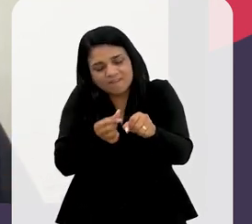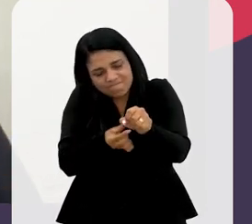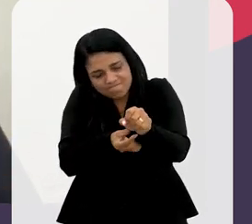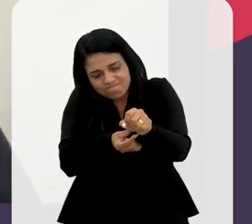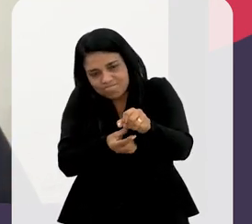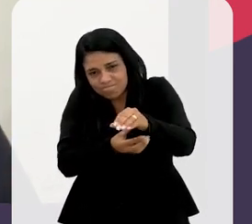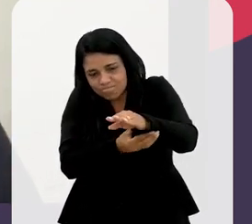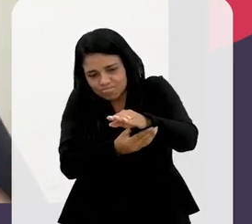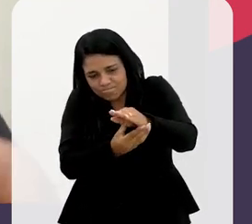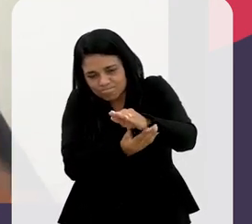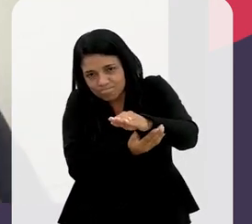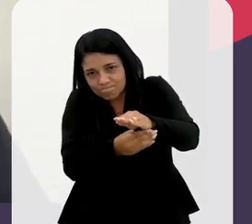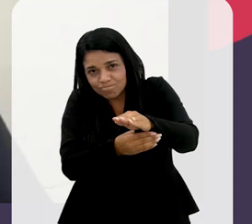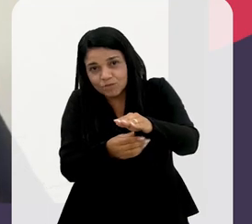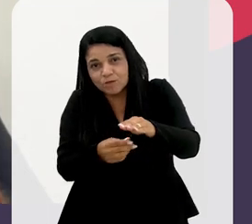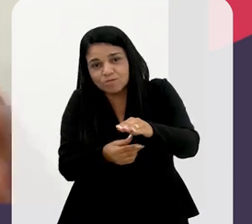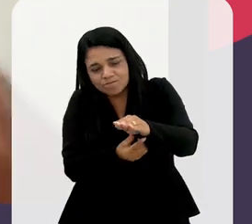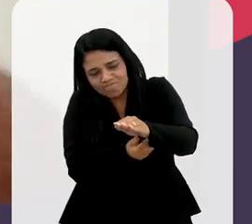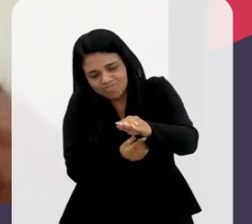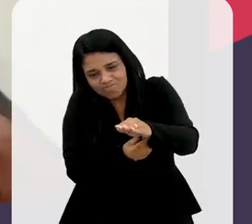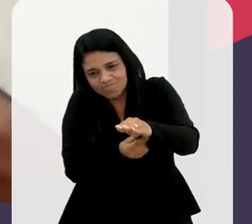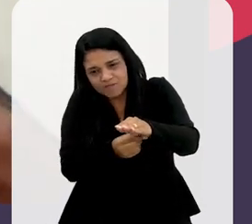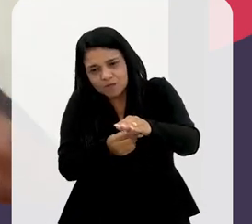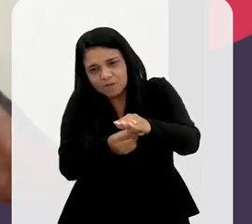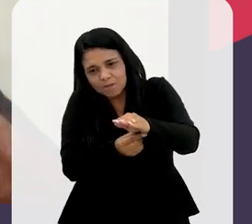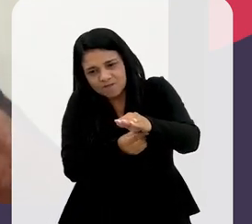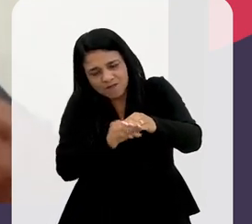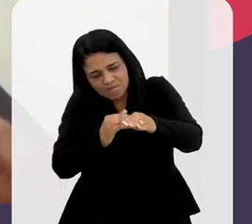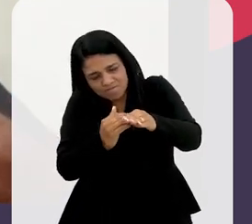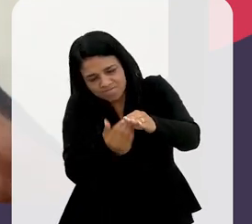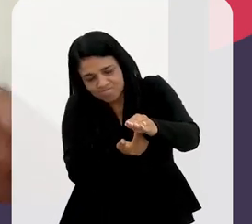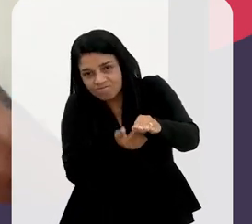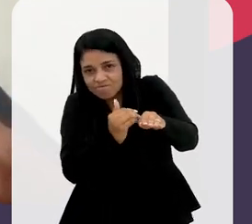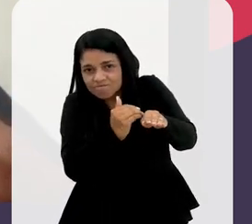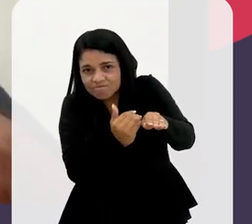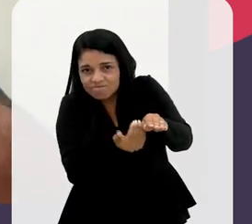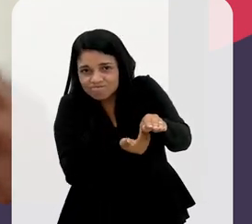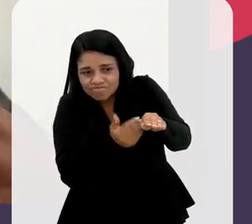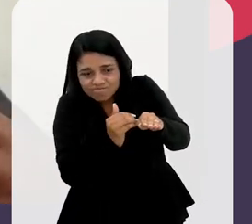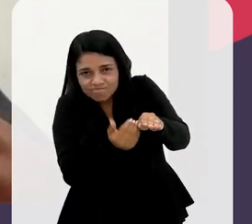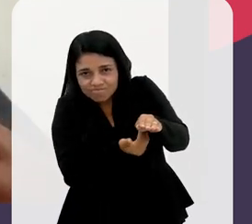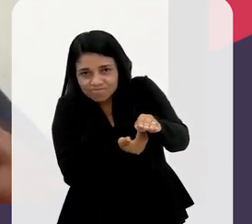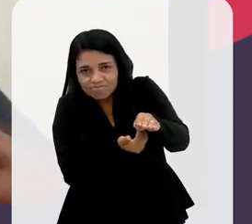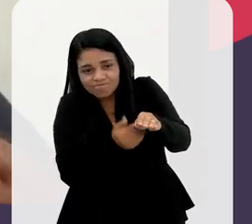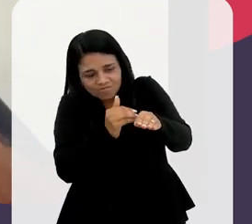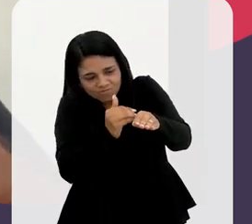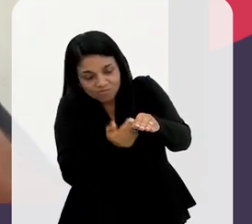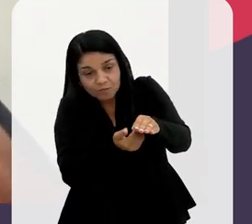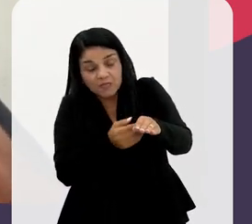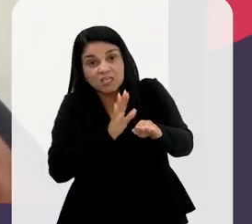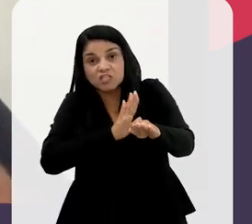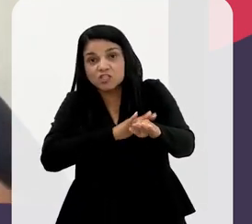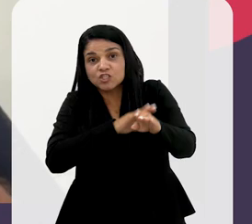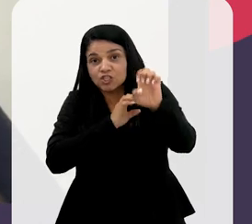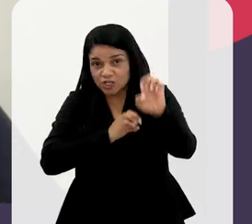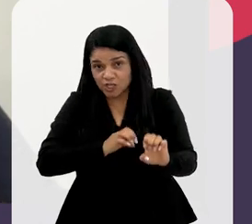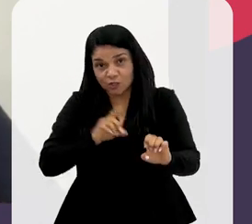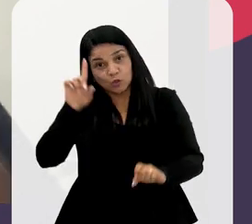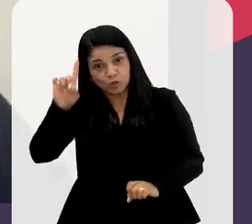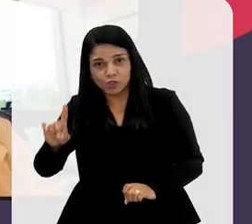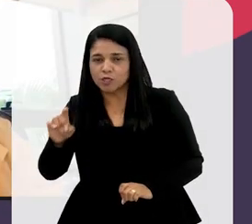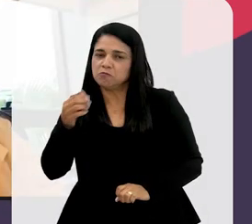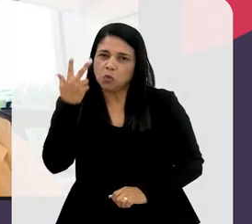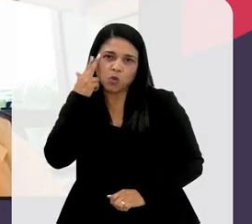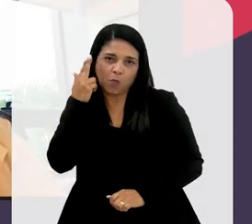úlcera no calcanhar que eu tenho até hoje, que não nasceu 2 dedos de calcanhar meu, que eu tenho um corte no meu calcanhar, num dos pés, no pé